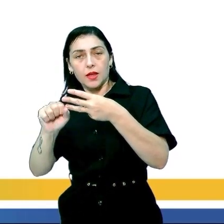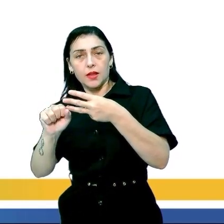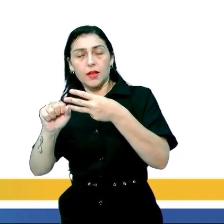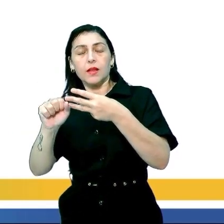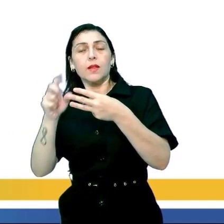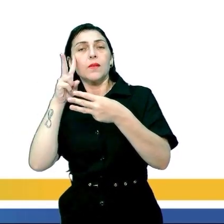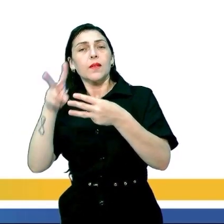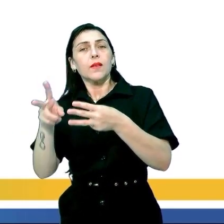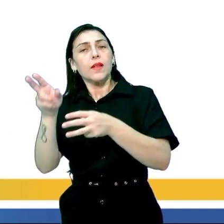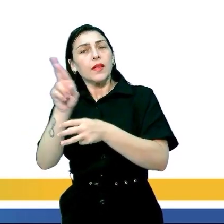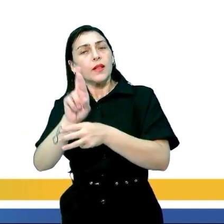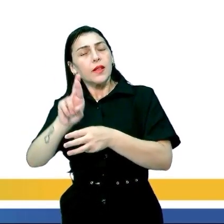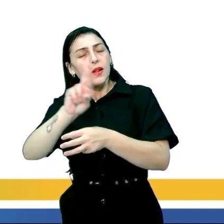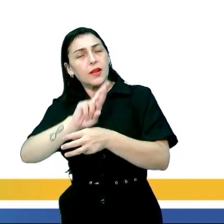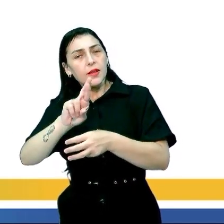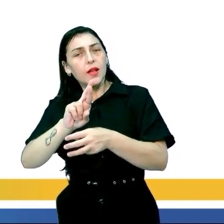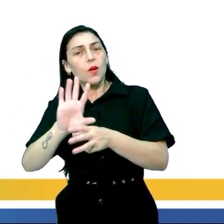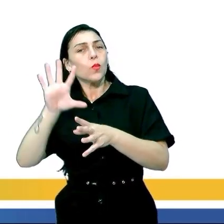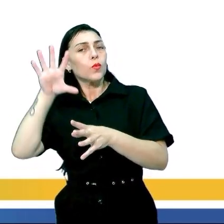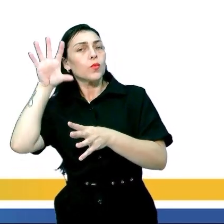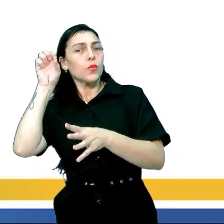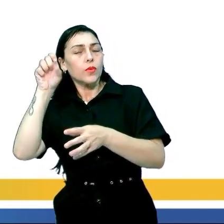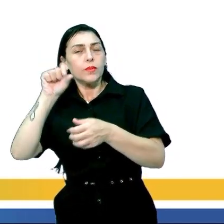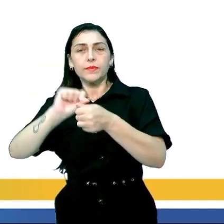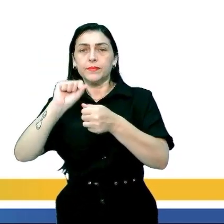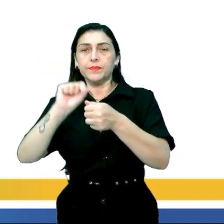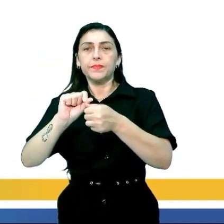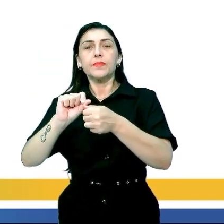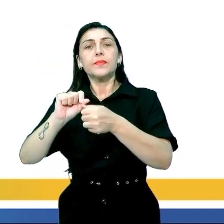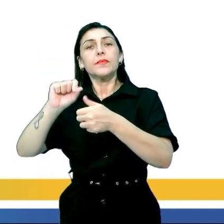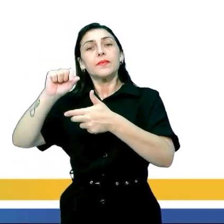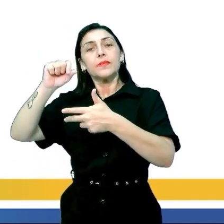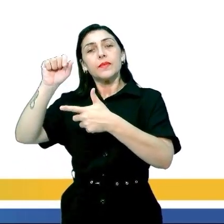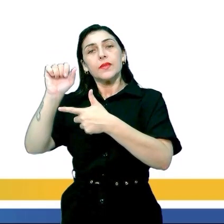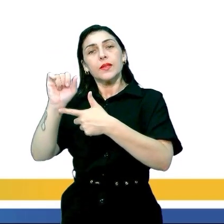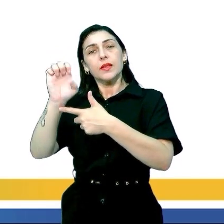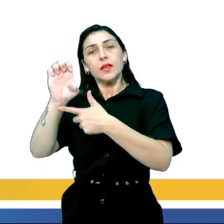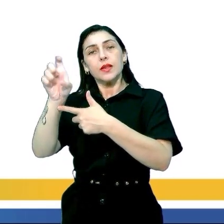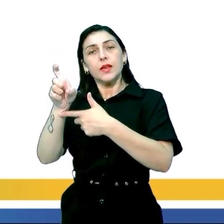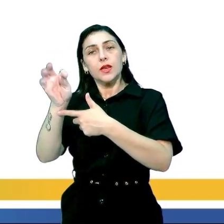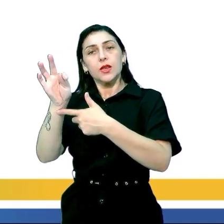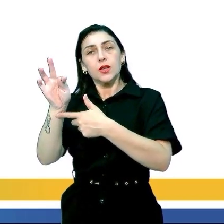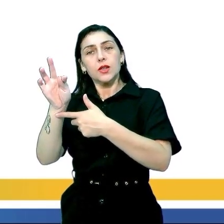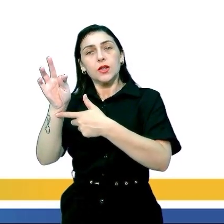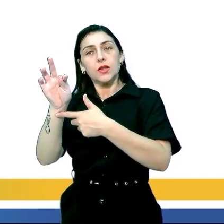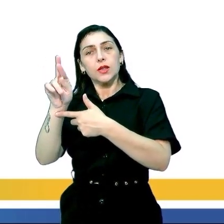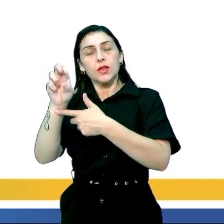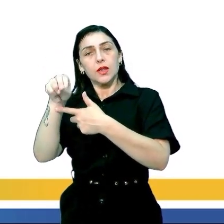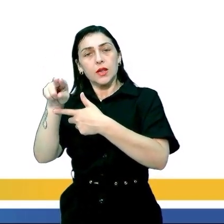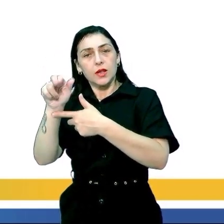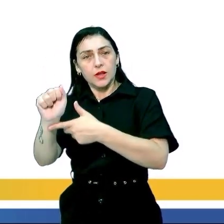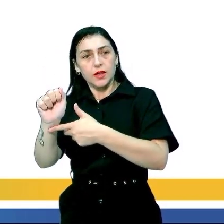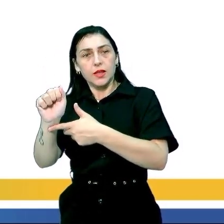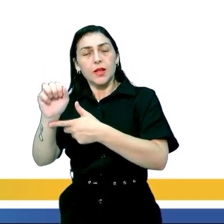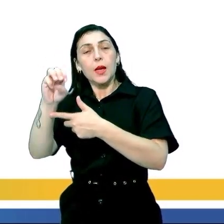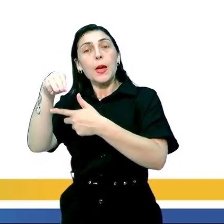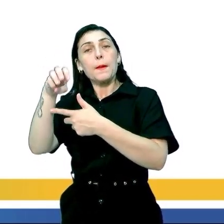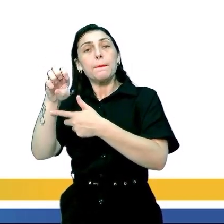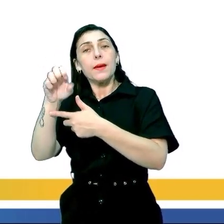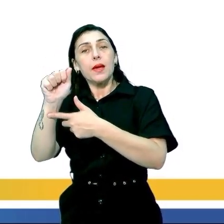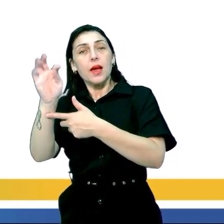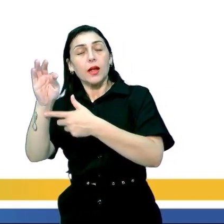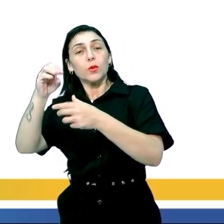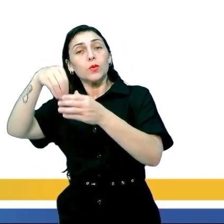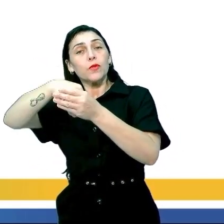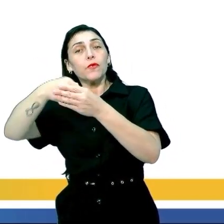vai analisar aí o caminho aí do som que faz. Na orelha externa, pessoal, a gente tem essa função aí, ó, meato acústico